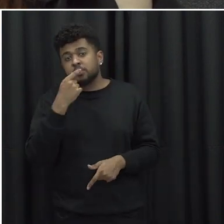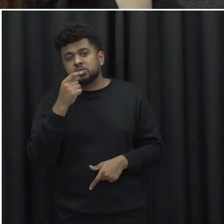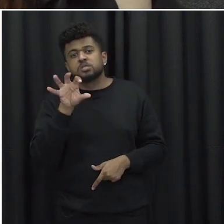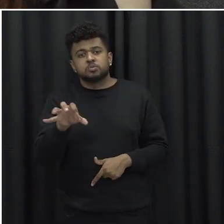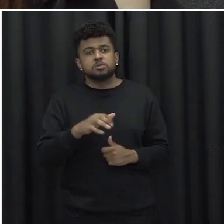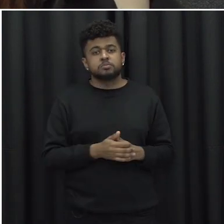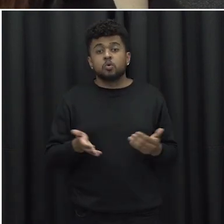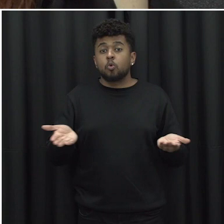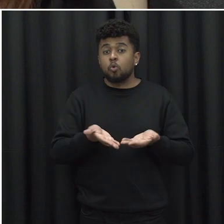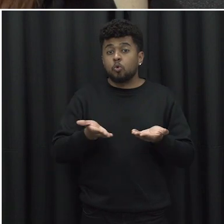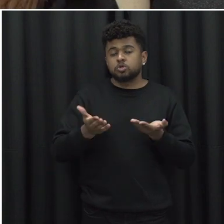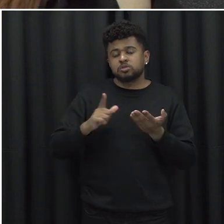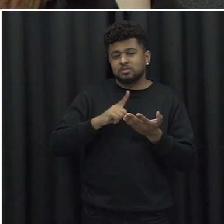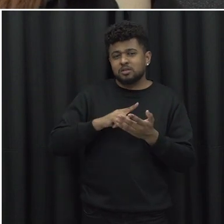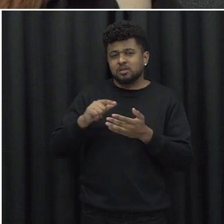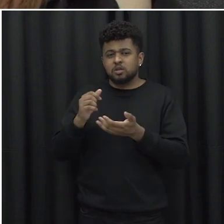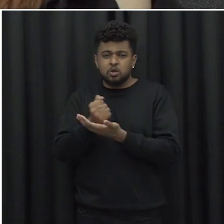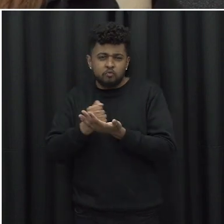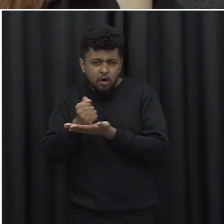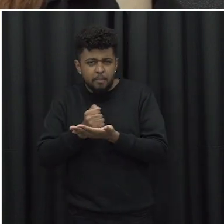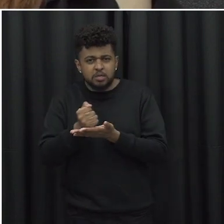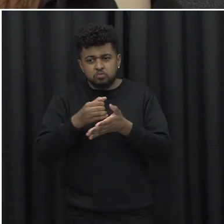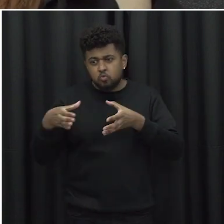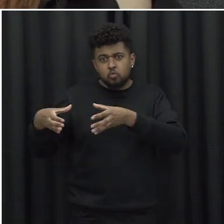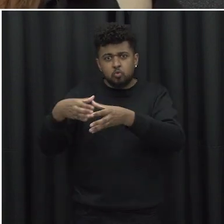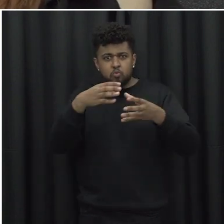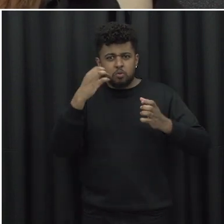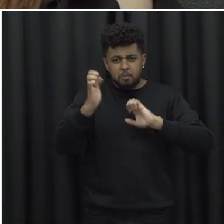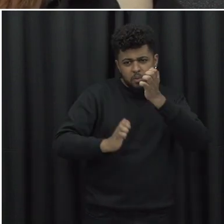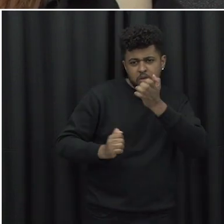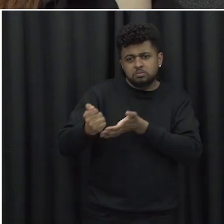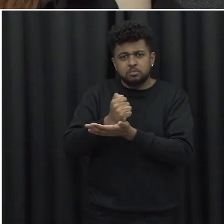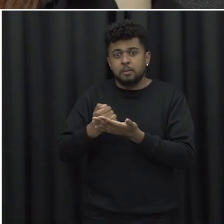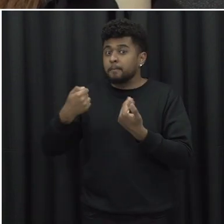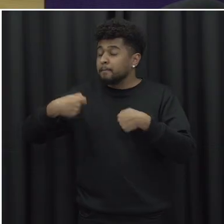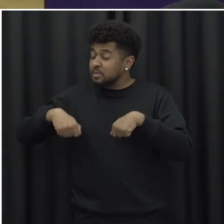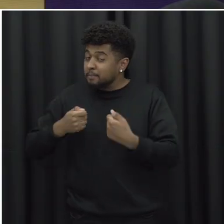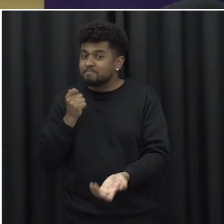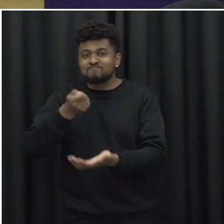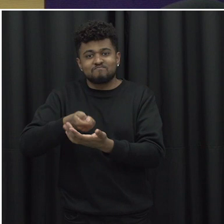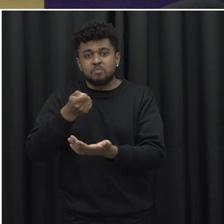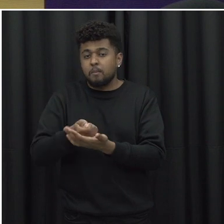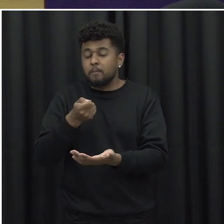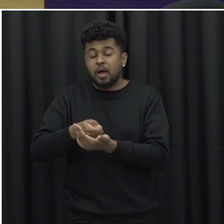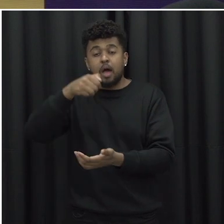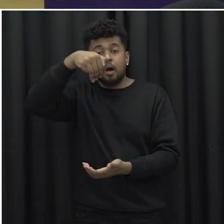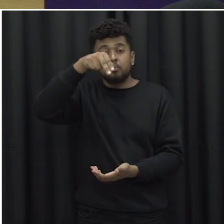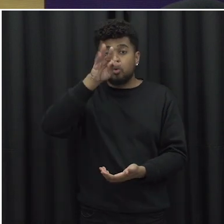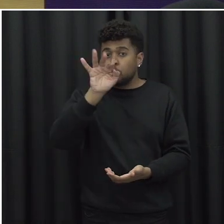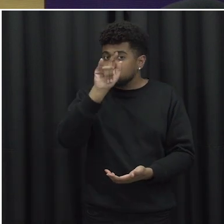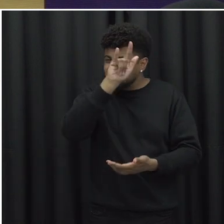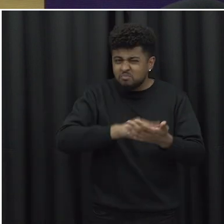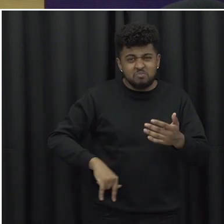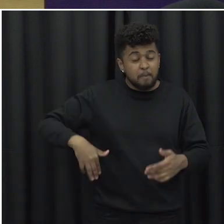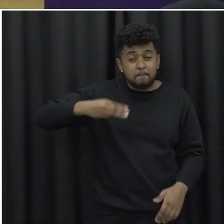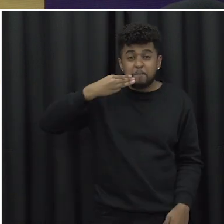grande sobre o uso desse tipo de medicação. E hoje a indústria farmacêutica está sendo obrigada a pagar multas milionárias